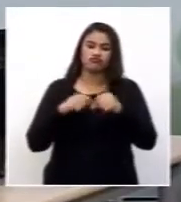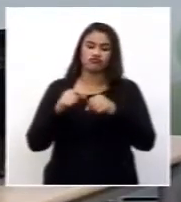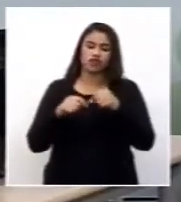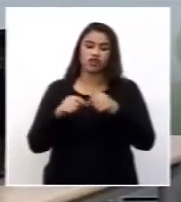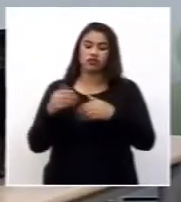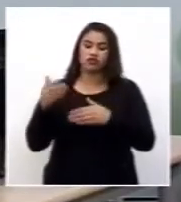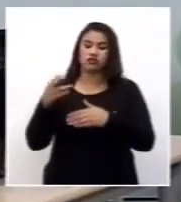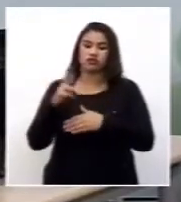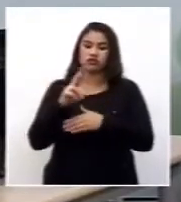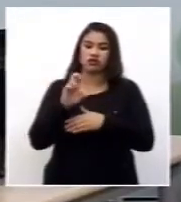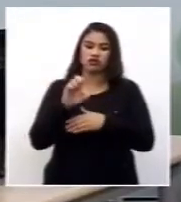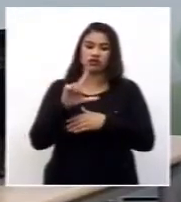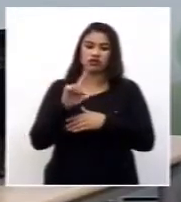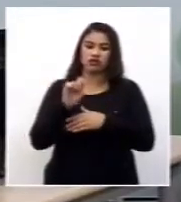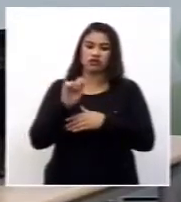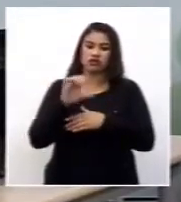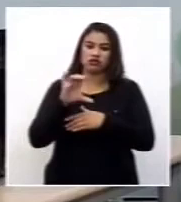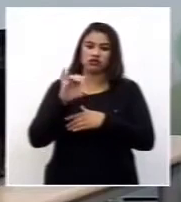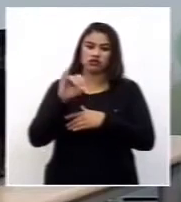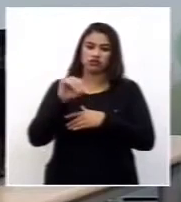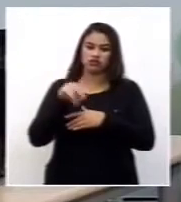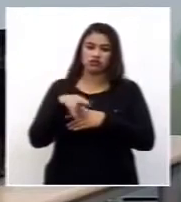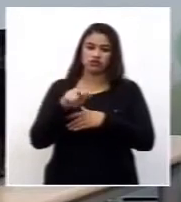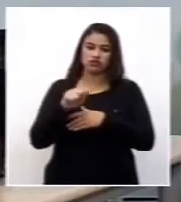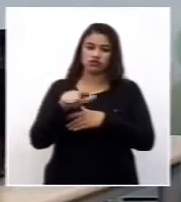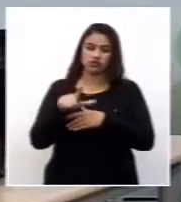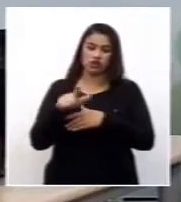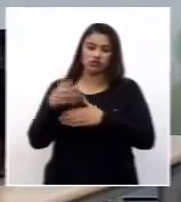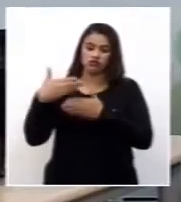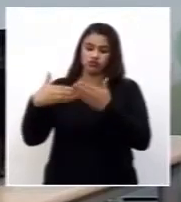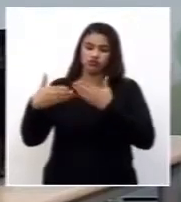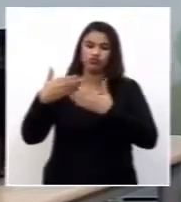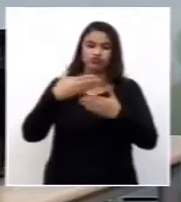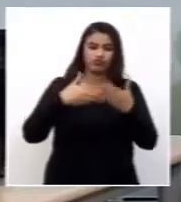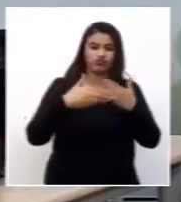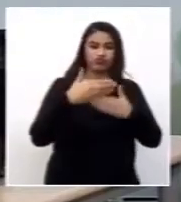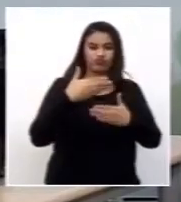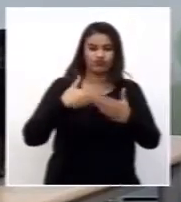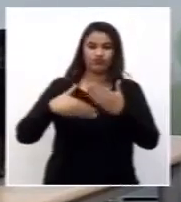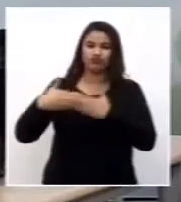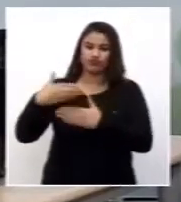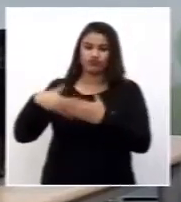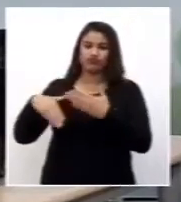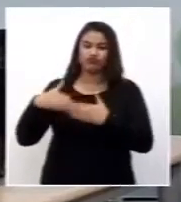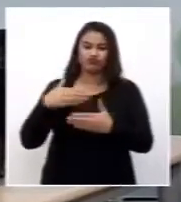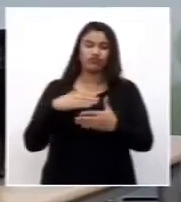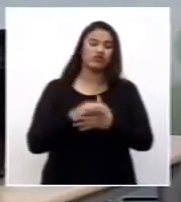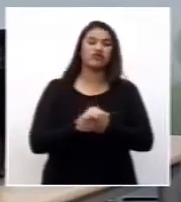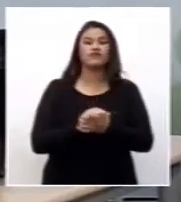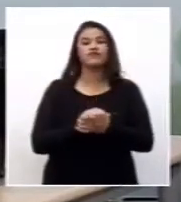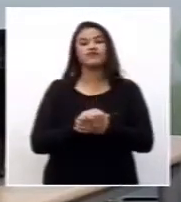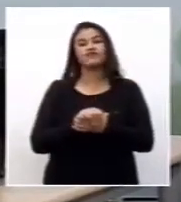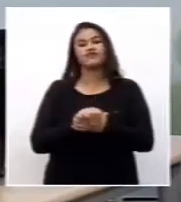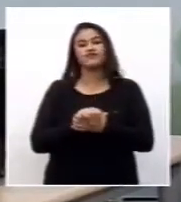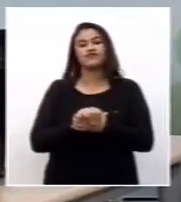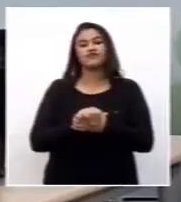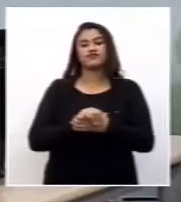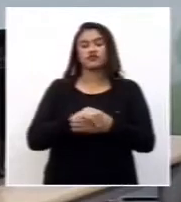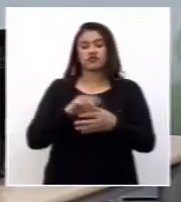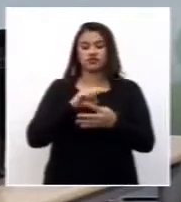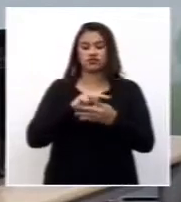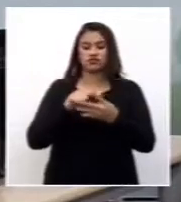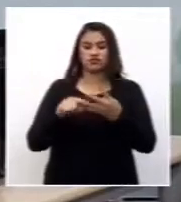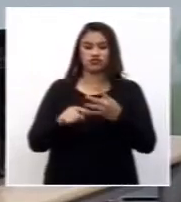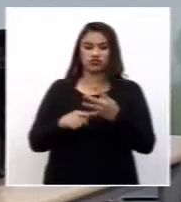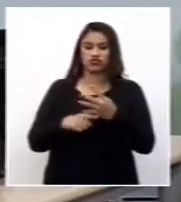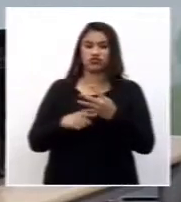né? Que é relações que estabelece entre a sala, né? Entre esses espaços que nós temos de ambientes aí, tá? Nesse caso, o ambiente físico, com regra